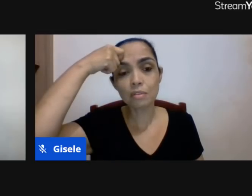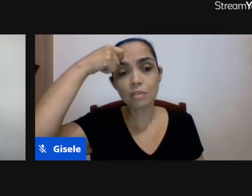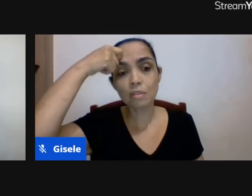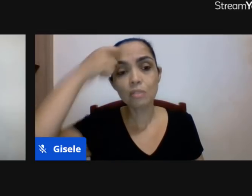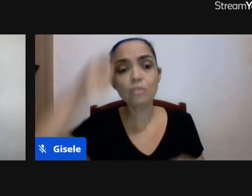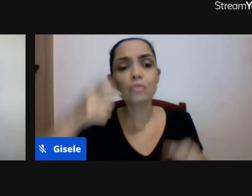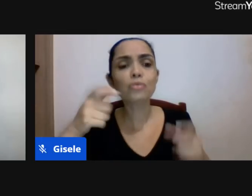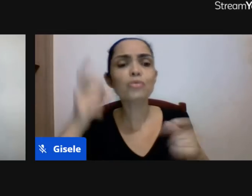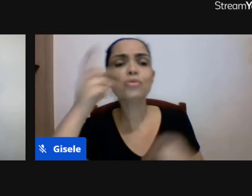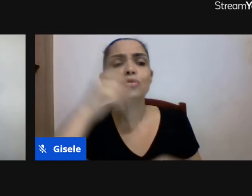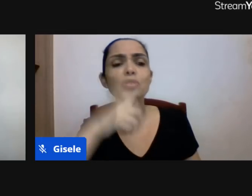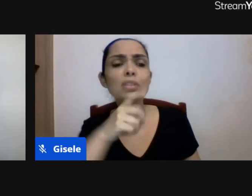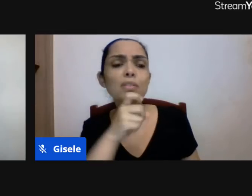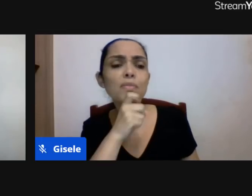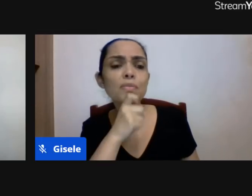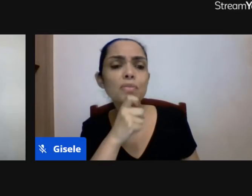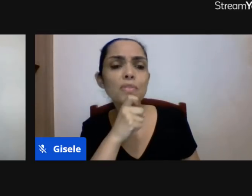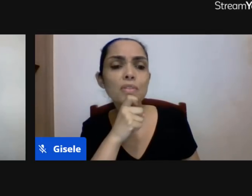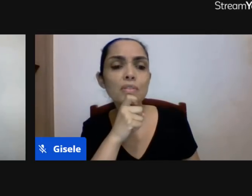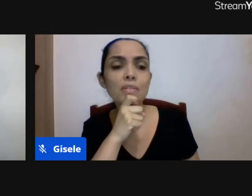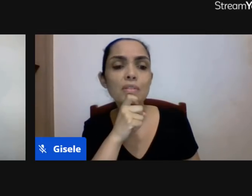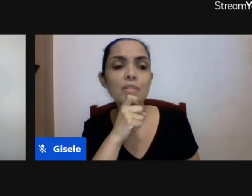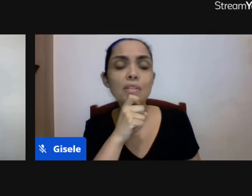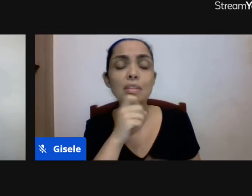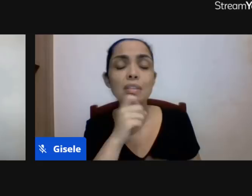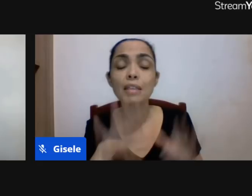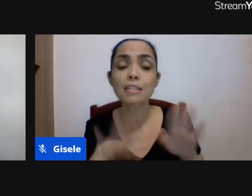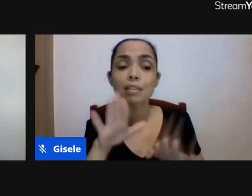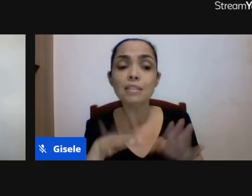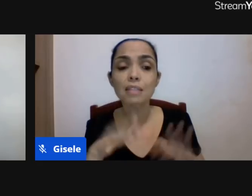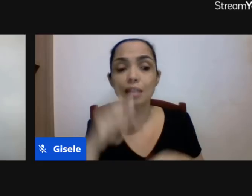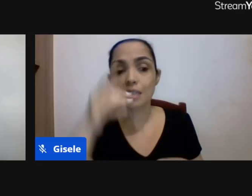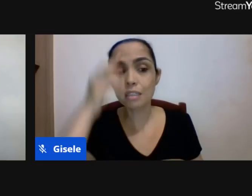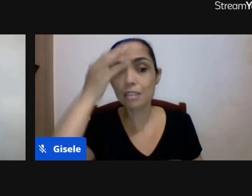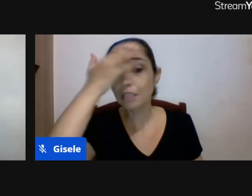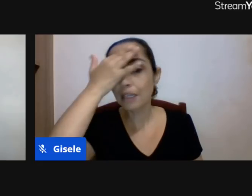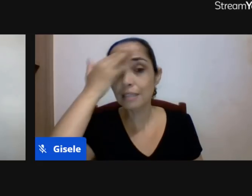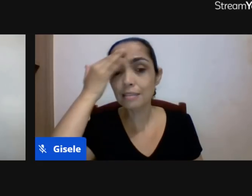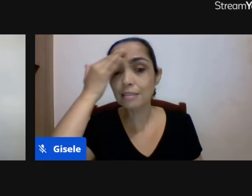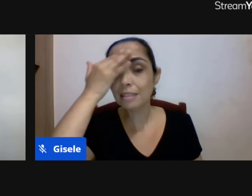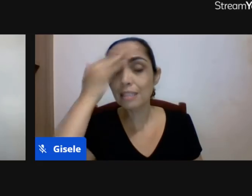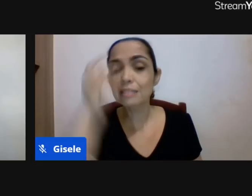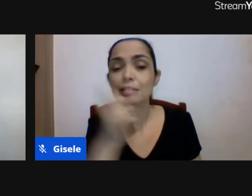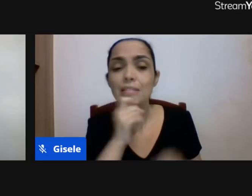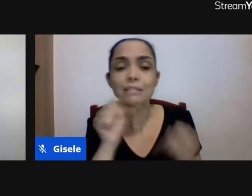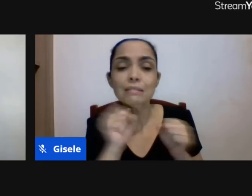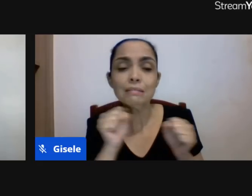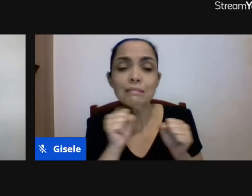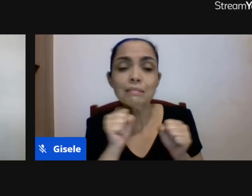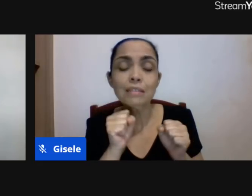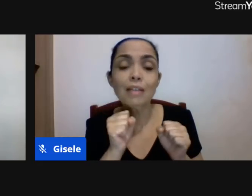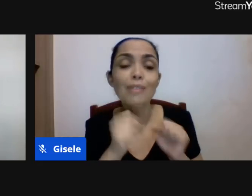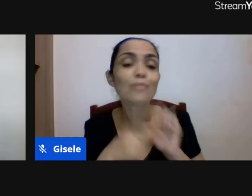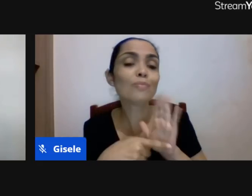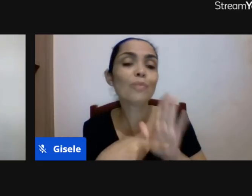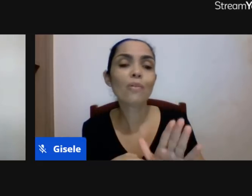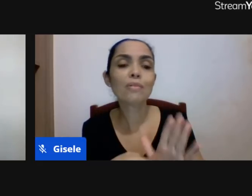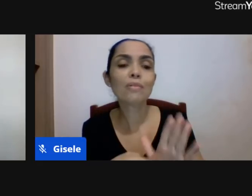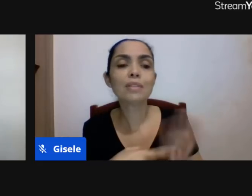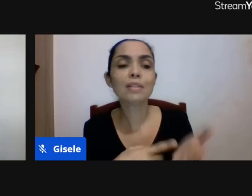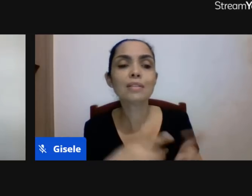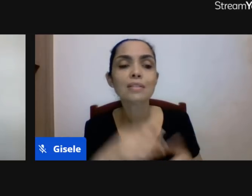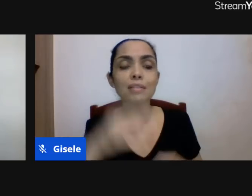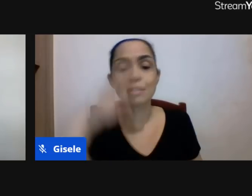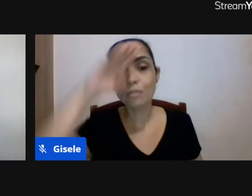muito frios, às vezes a nossa testa está muito gelada. E aí ele dá uma temperatura tão baixa que ele nem detecta. Ele acaba